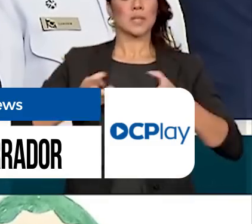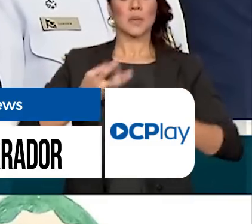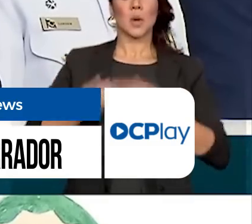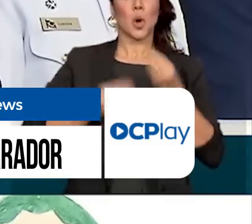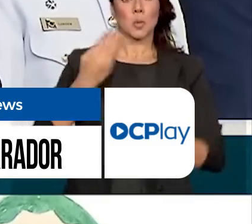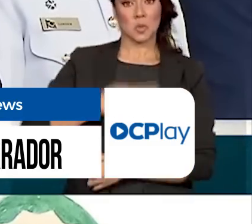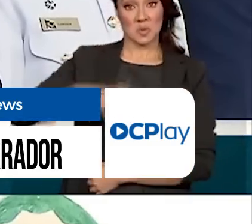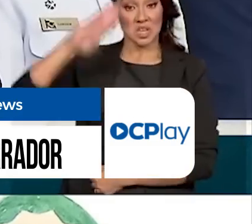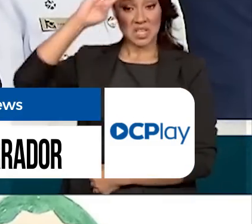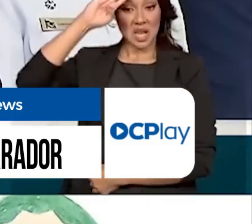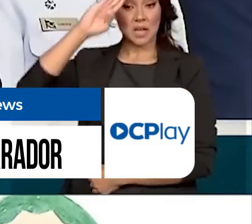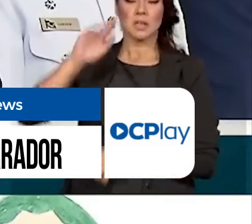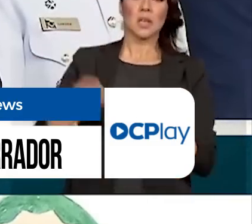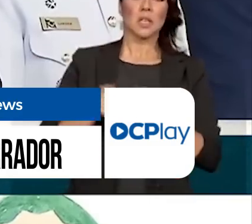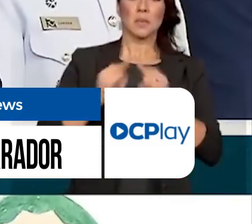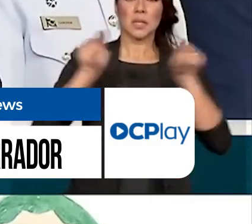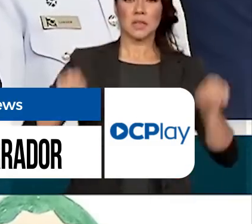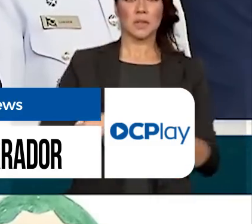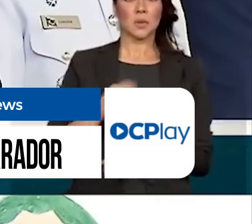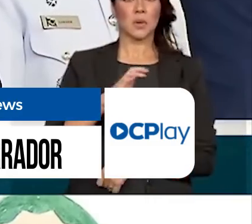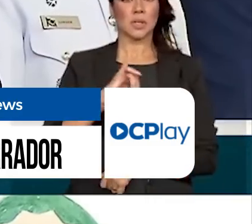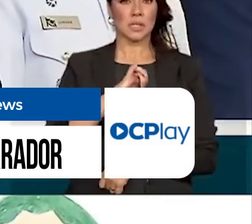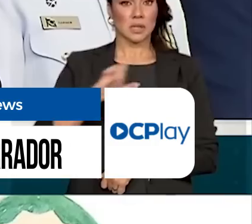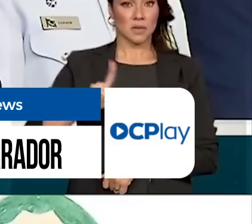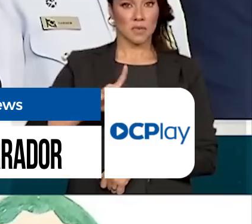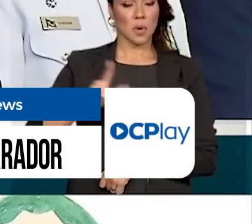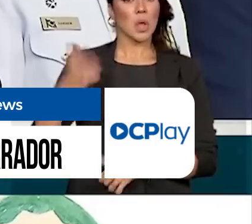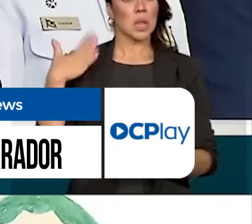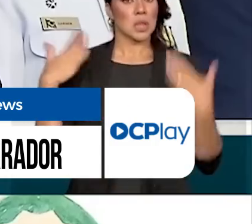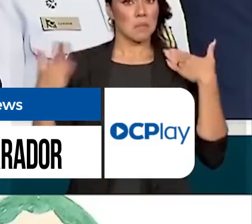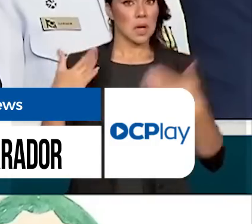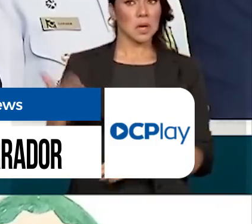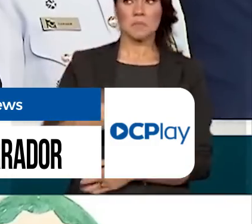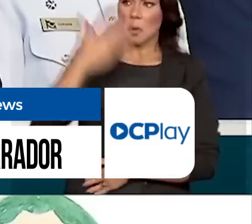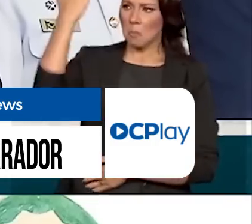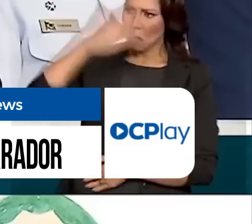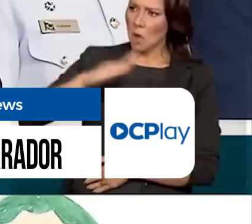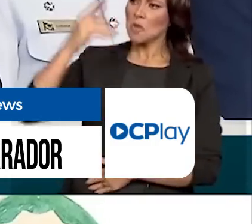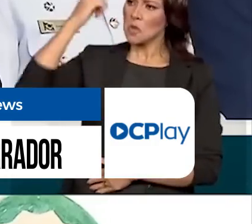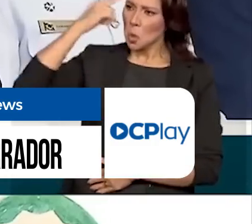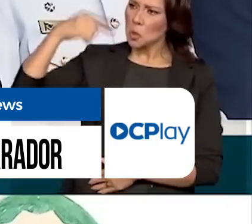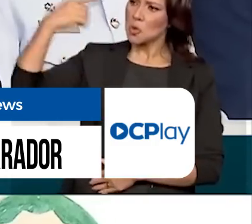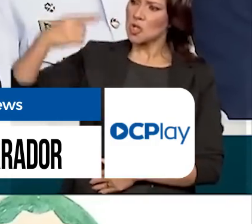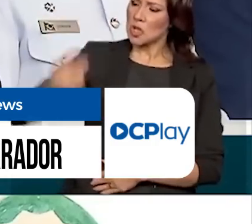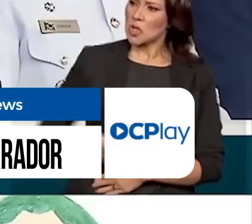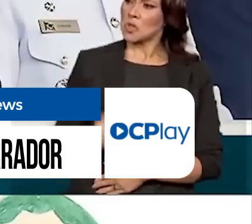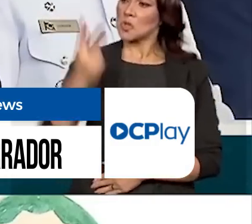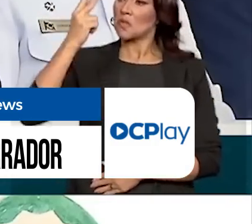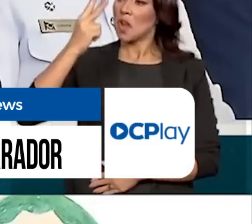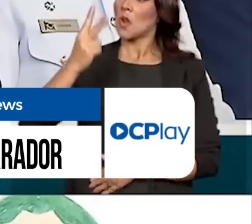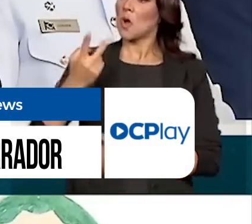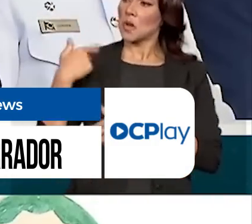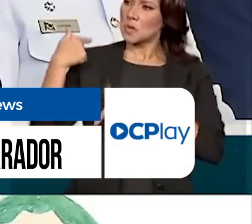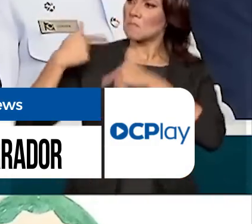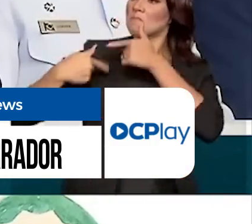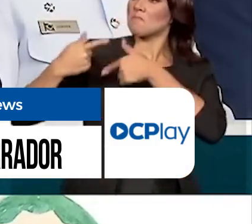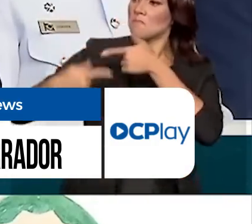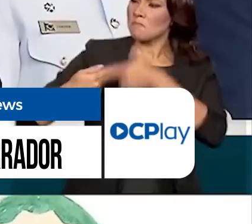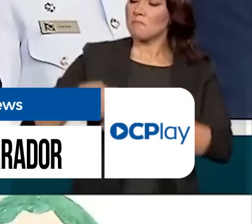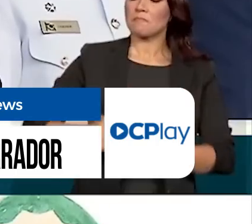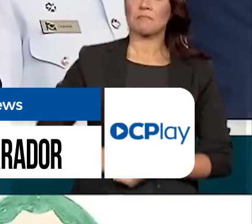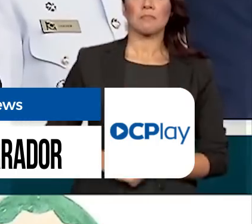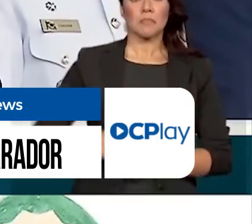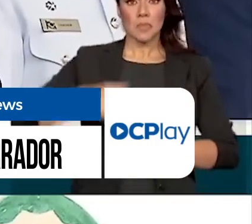os militares e servidores civis da Marinha dão prova diária dos nobres valores herdados do seu patrono,